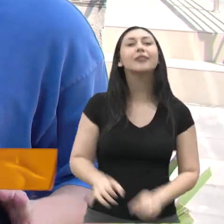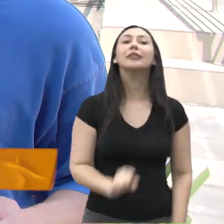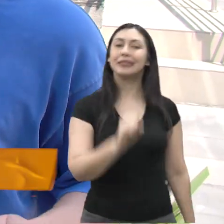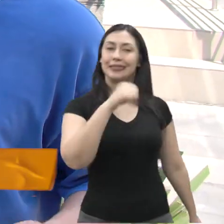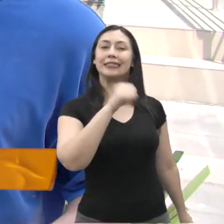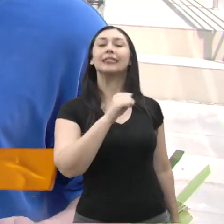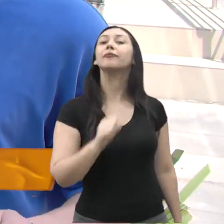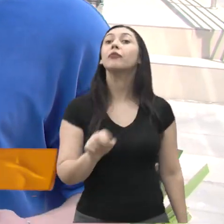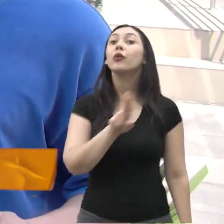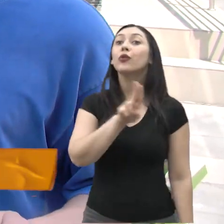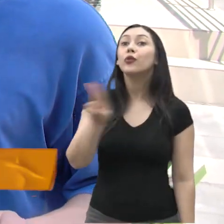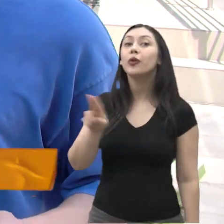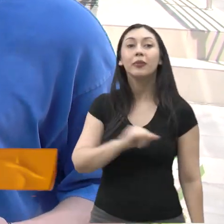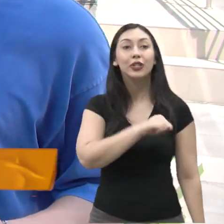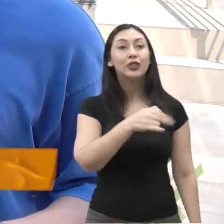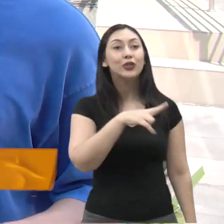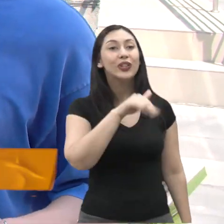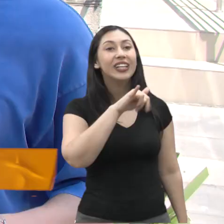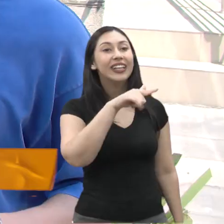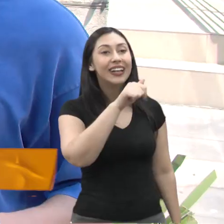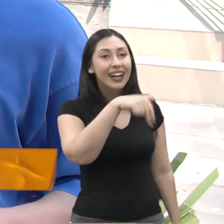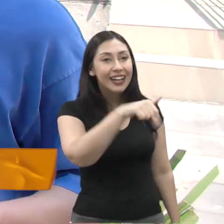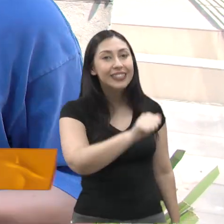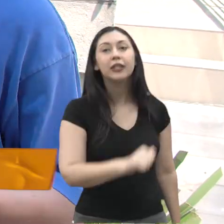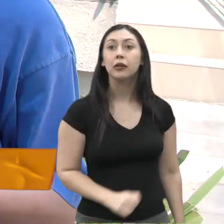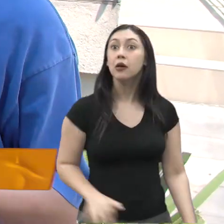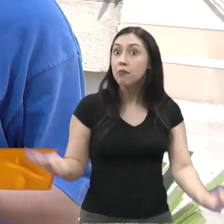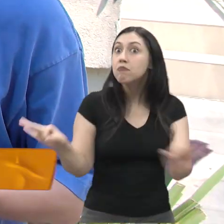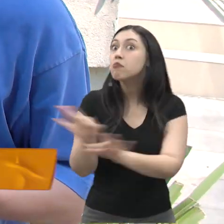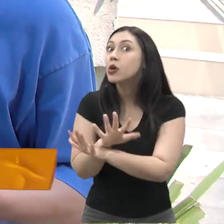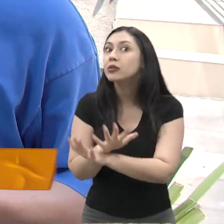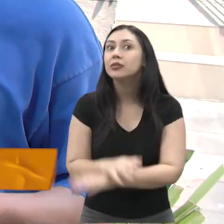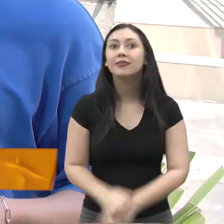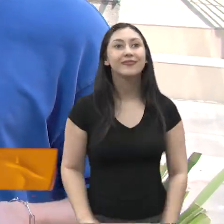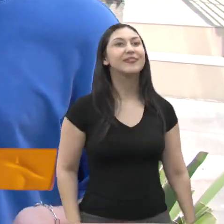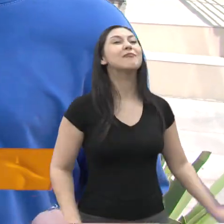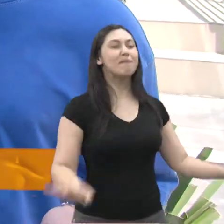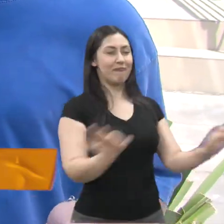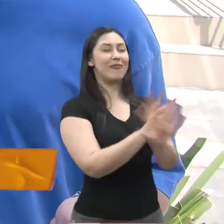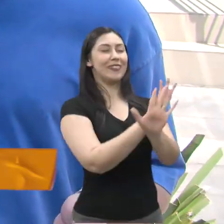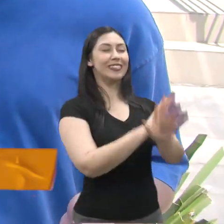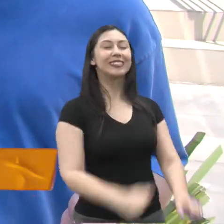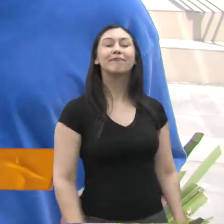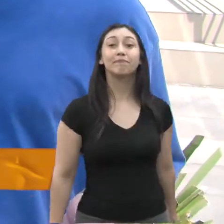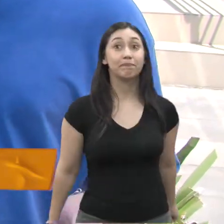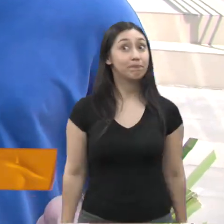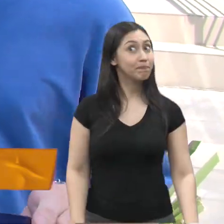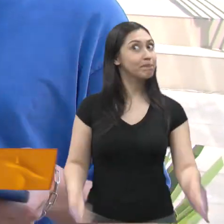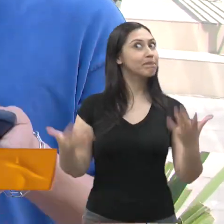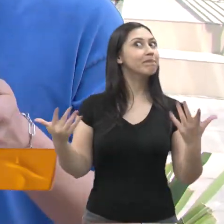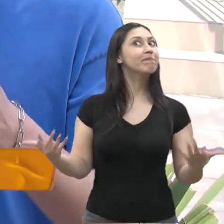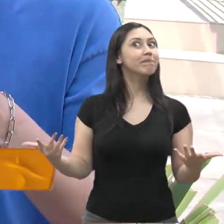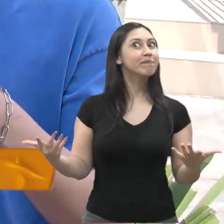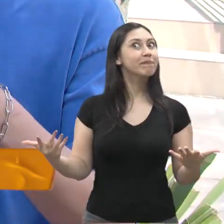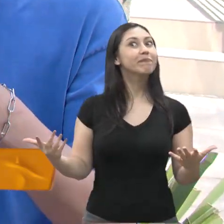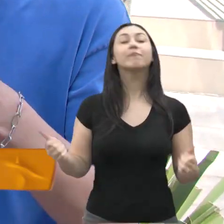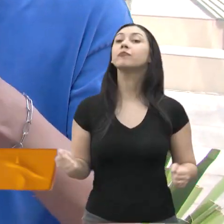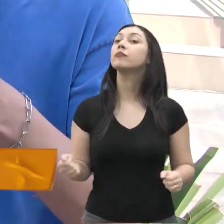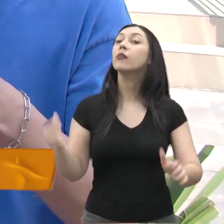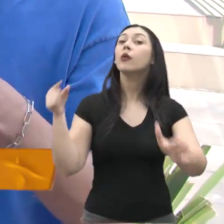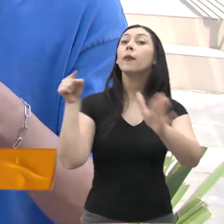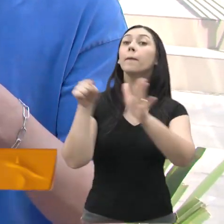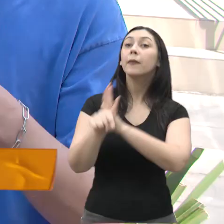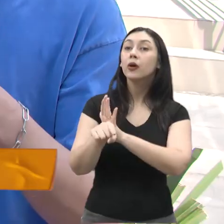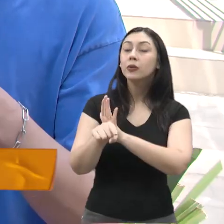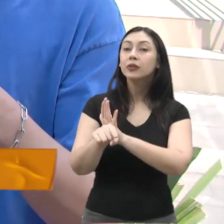saber a resposta. Vou saber. Qual é o seu nome? É Juliana. Juliana, vamos lá, tá preparada? Tô preparada. Então vamos lá, hein,